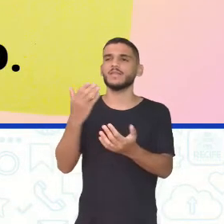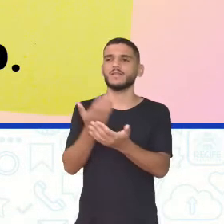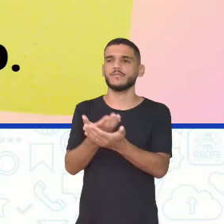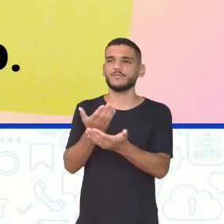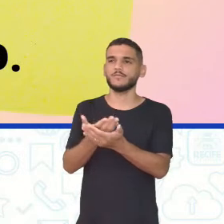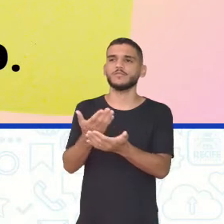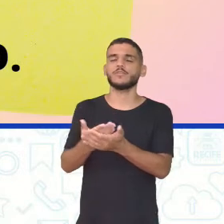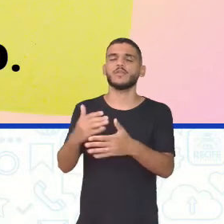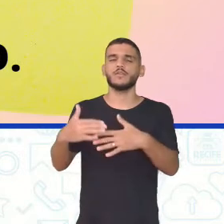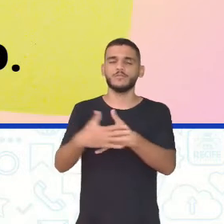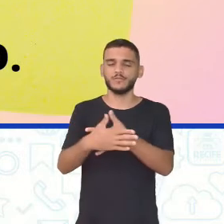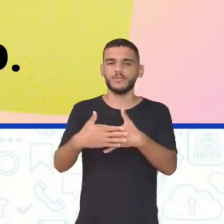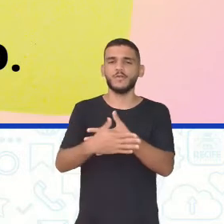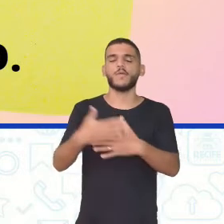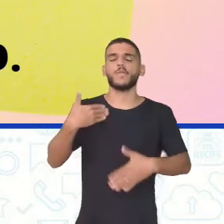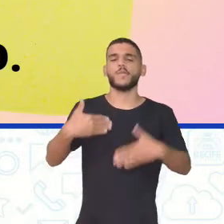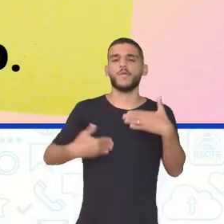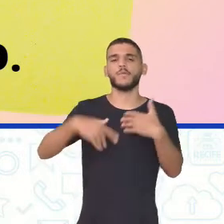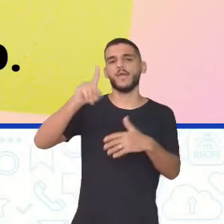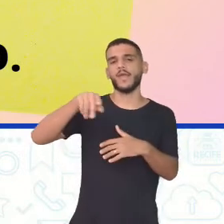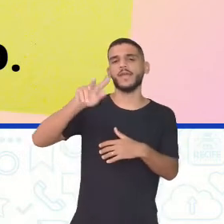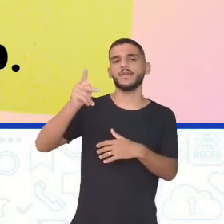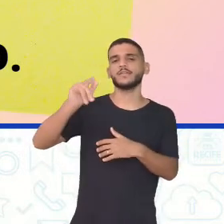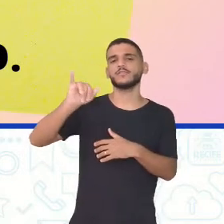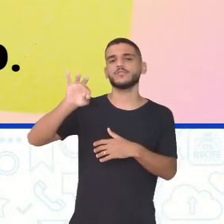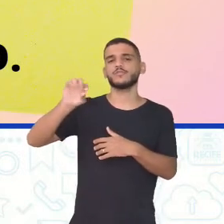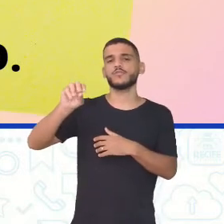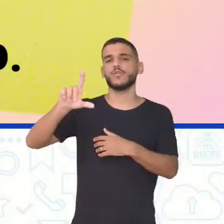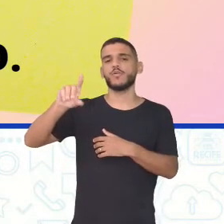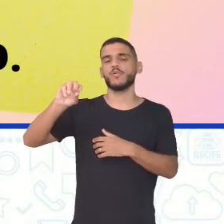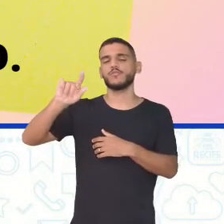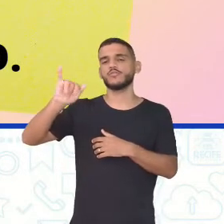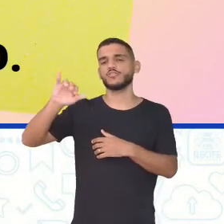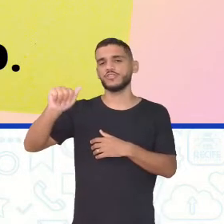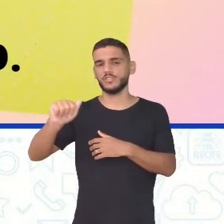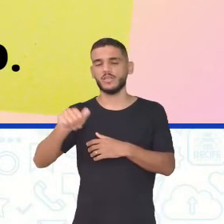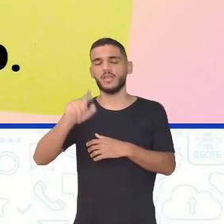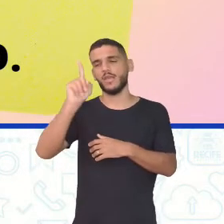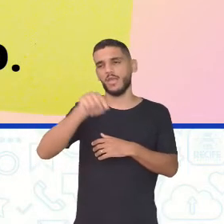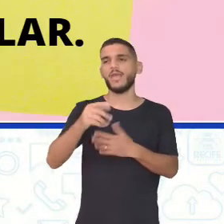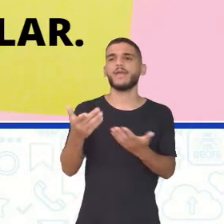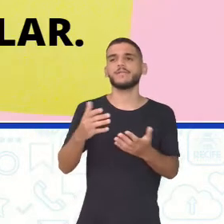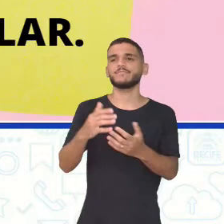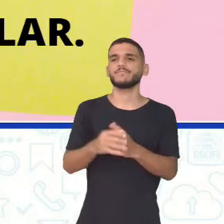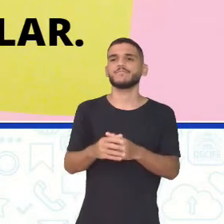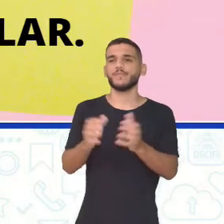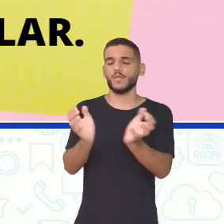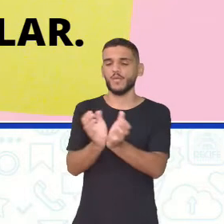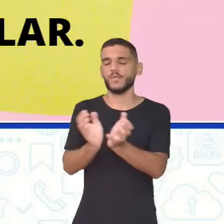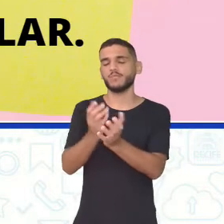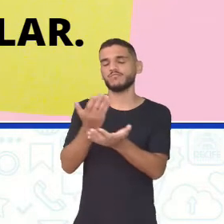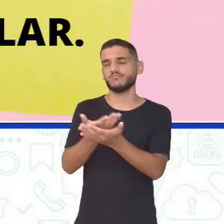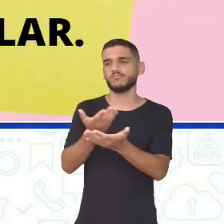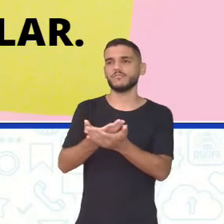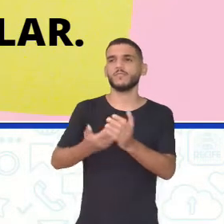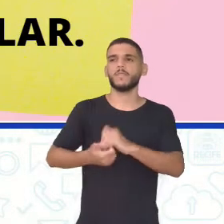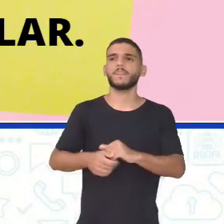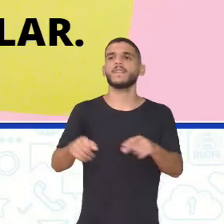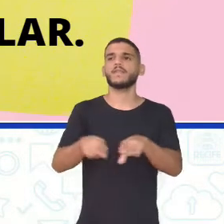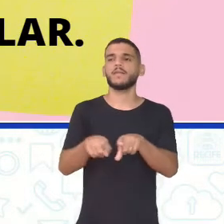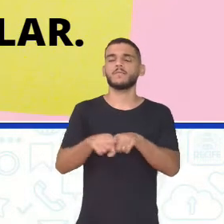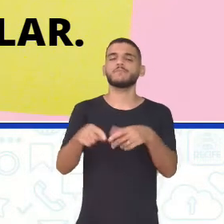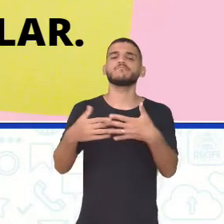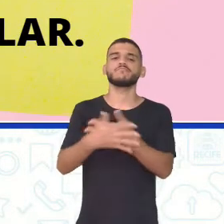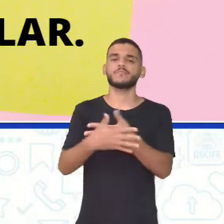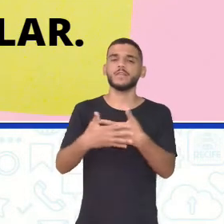os tecidos é a histologia, né, e a gente vai aí estudar, nós estamos estudando a histologia, e que os tecidos eles